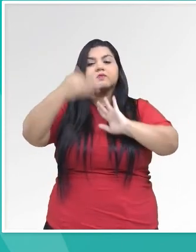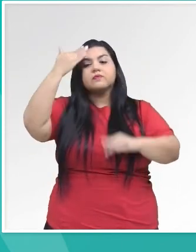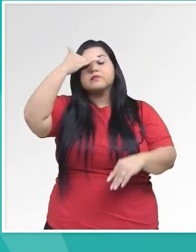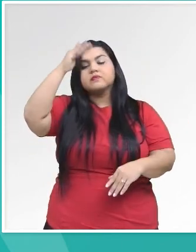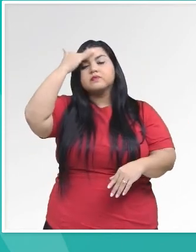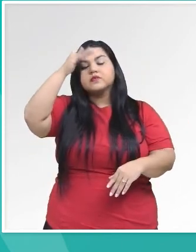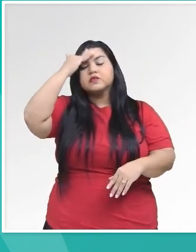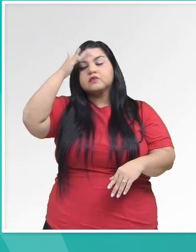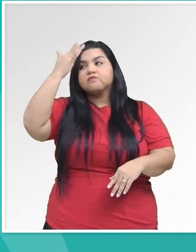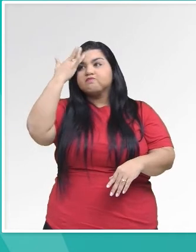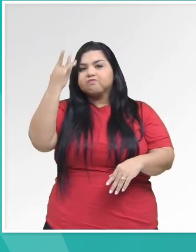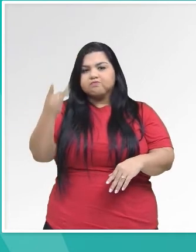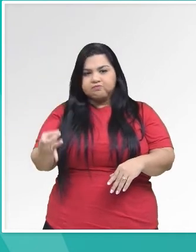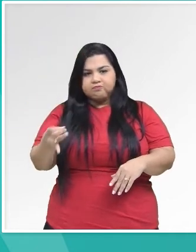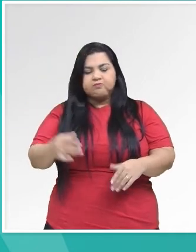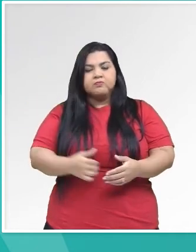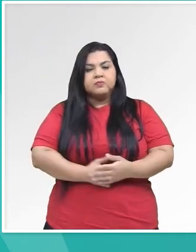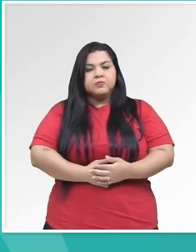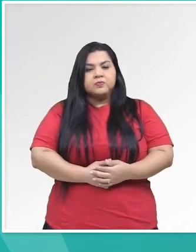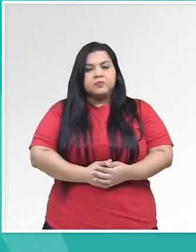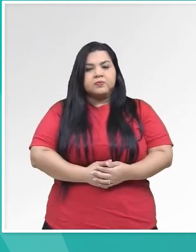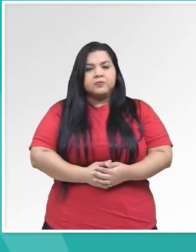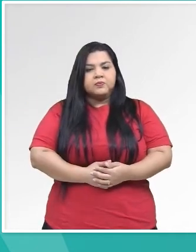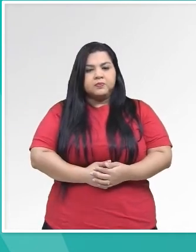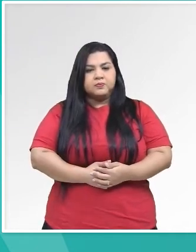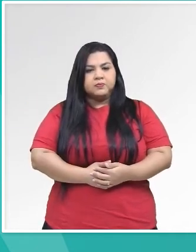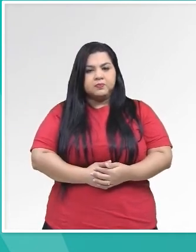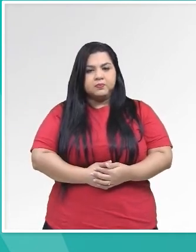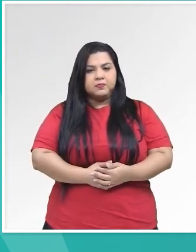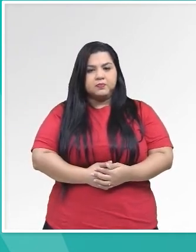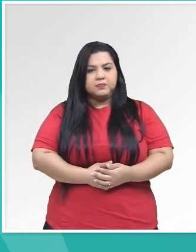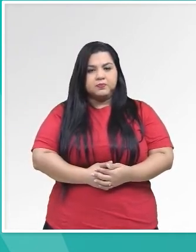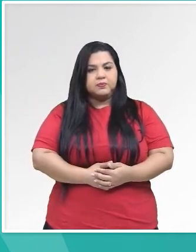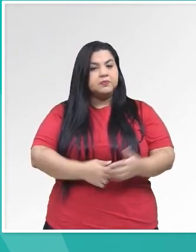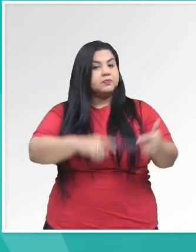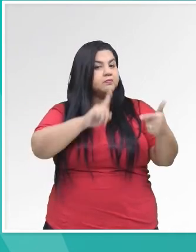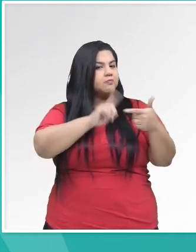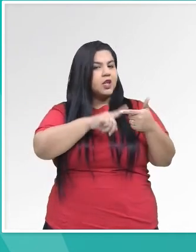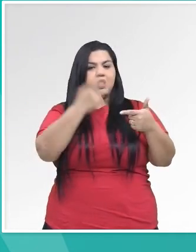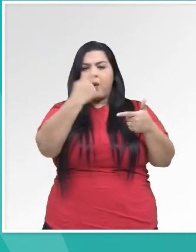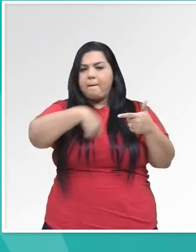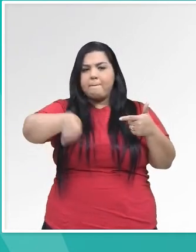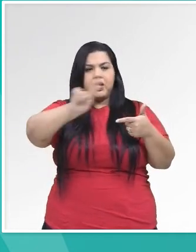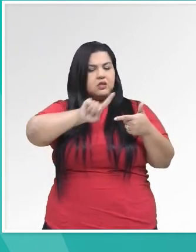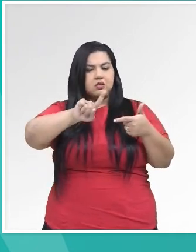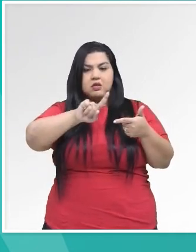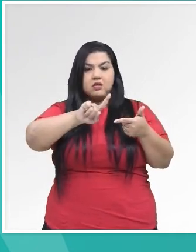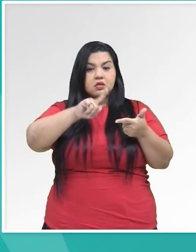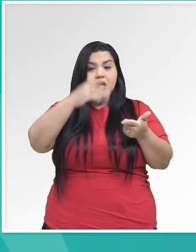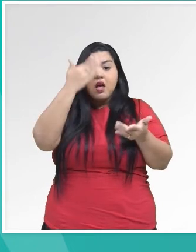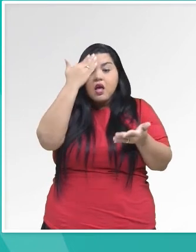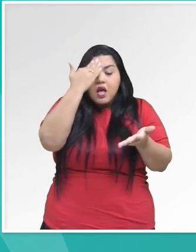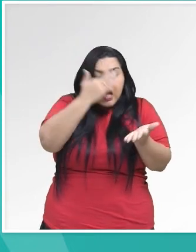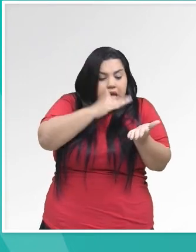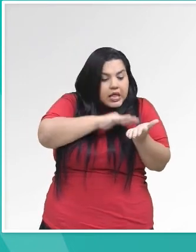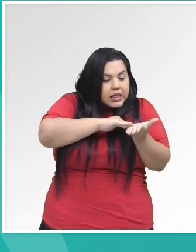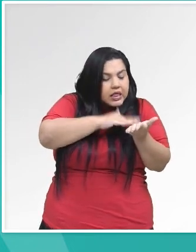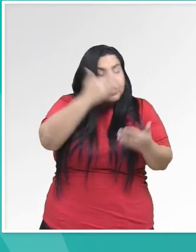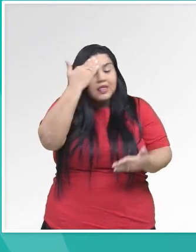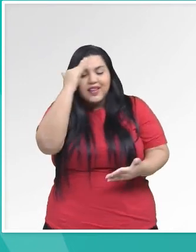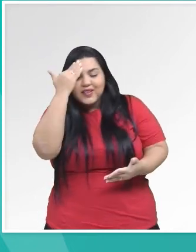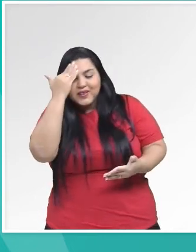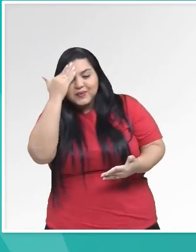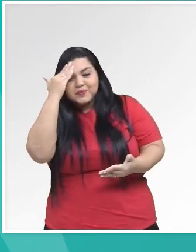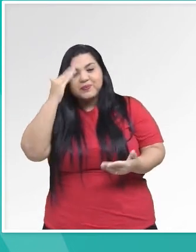você compreende. O texto não literário, ele não necessita ser interpretado, olha só,